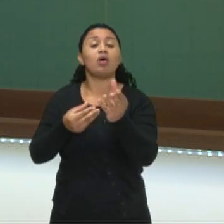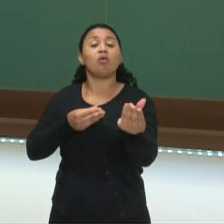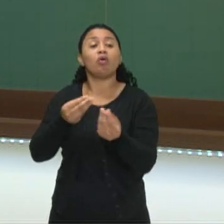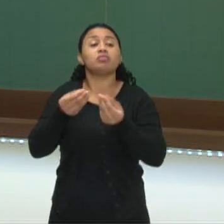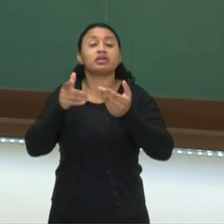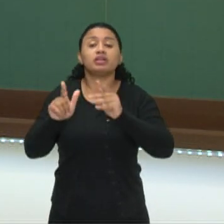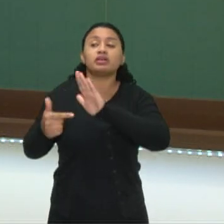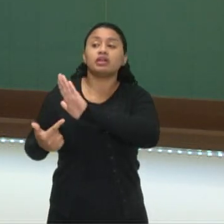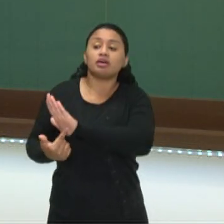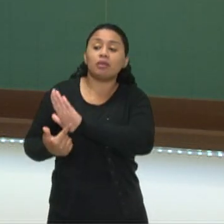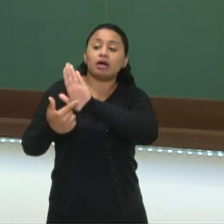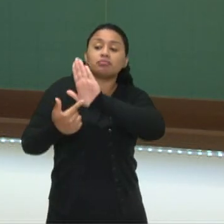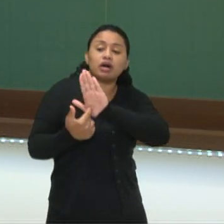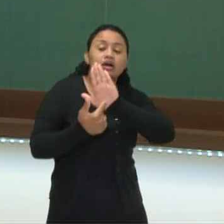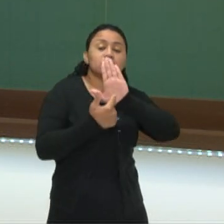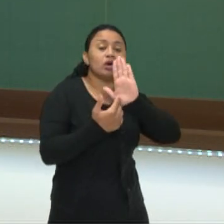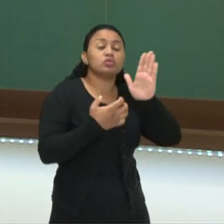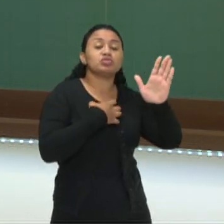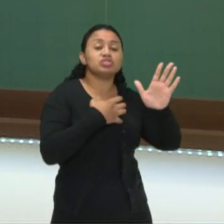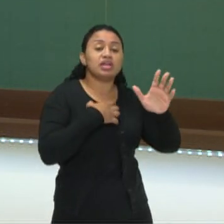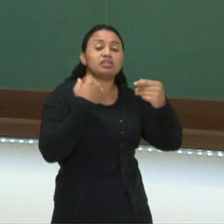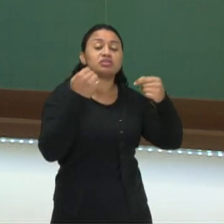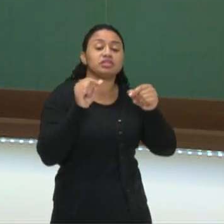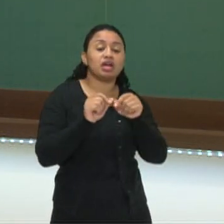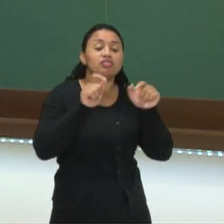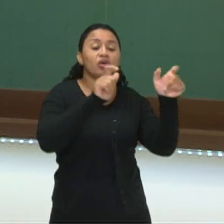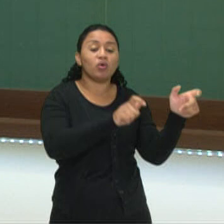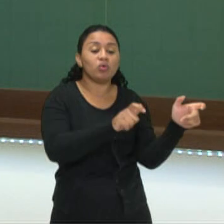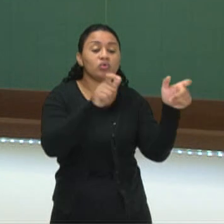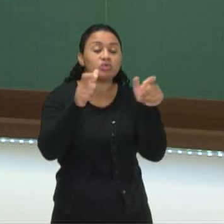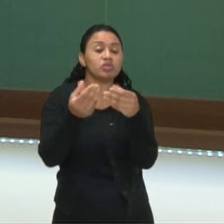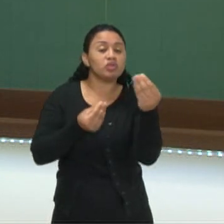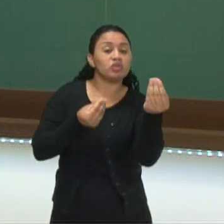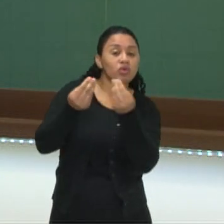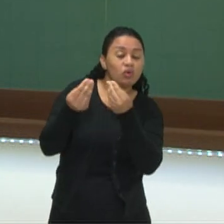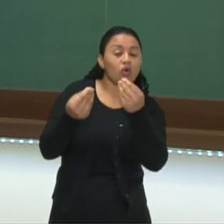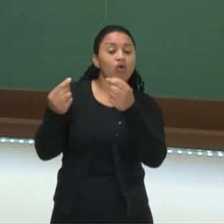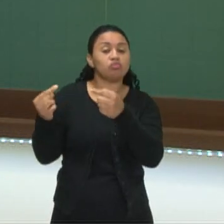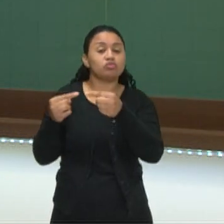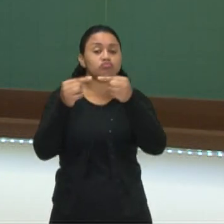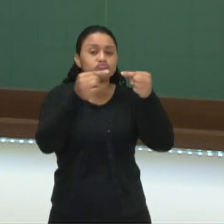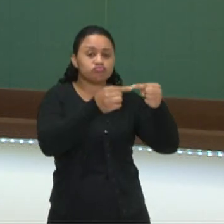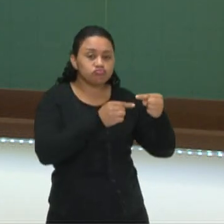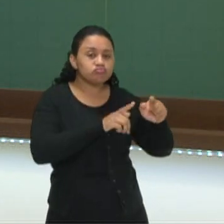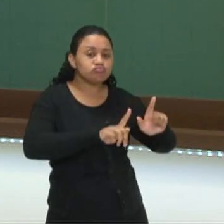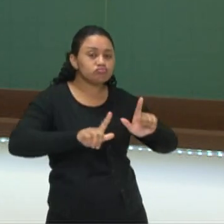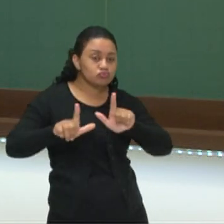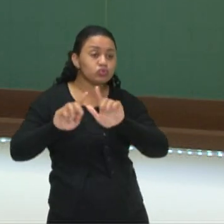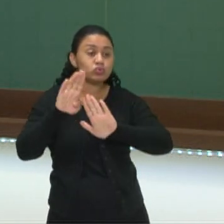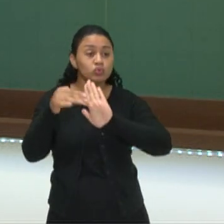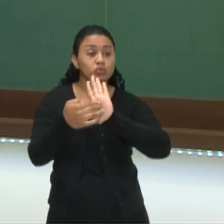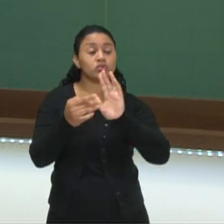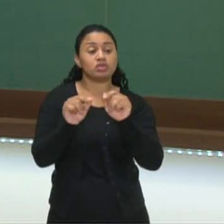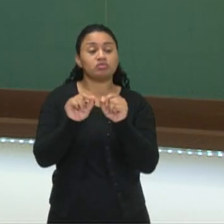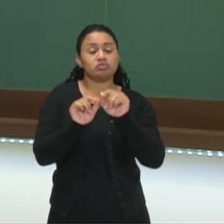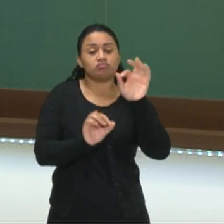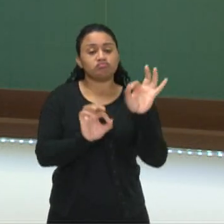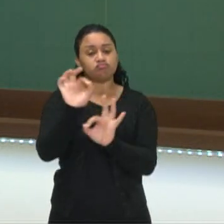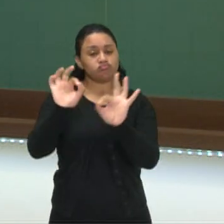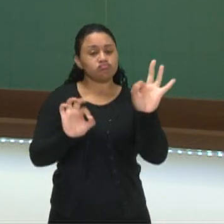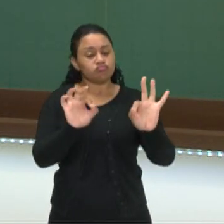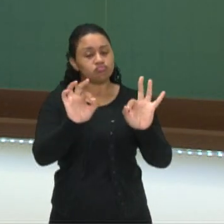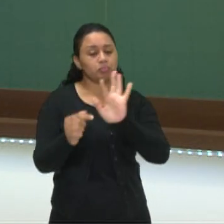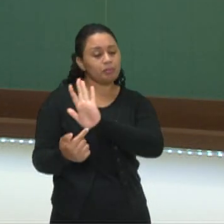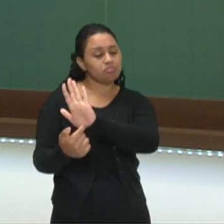expusesse, qual a forma que teria que se expor, qual a posição, quais quadros tinham que conversar entre eles. Então ele fazia toda essa